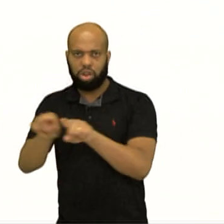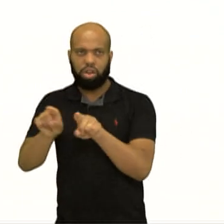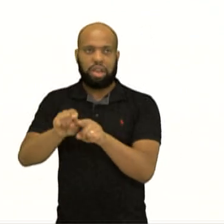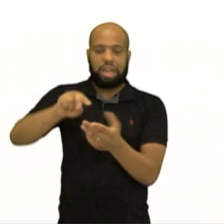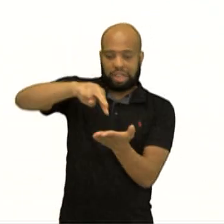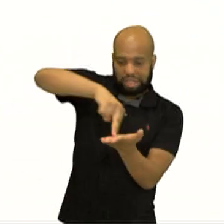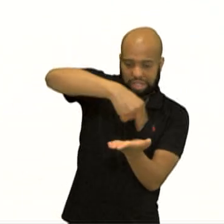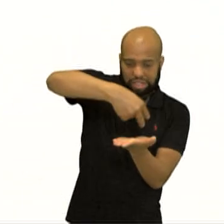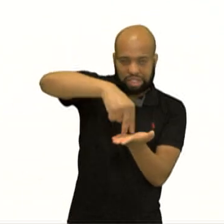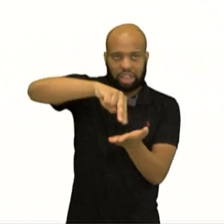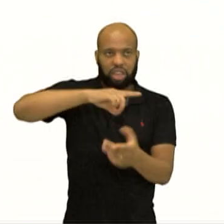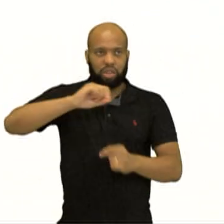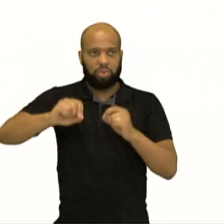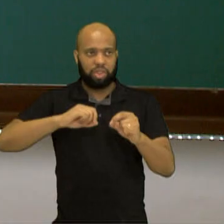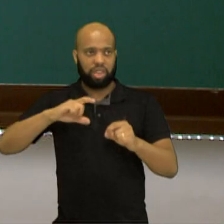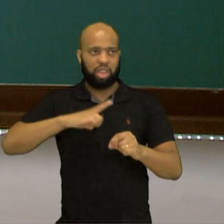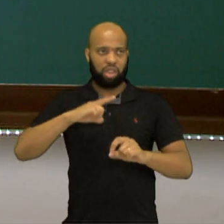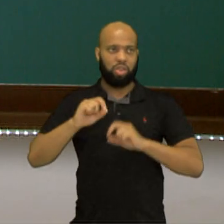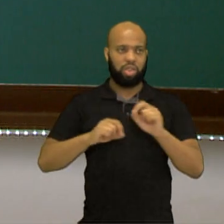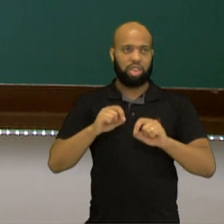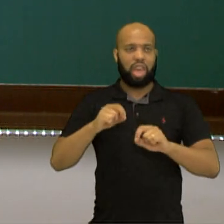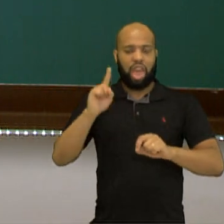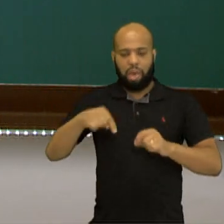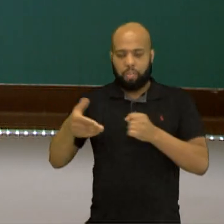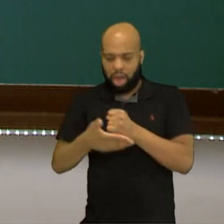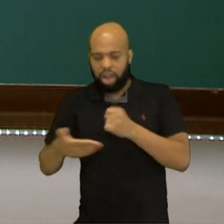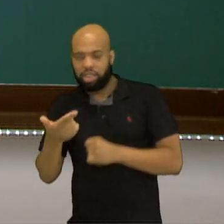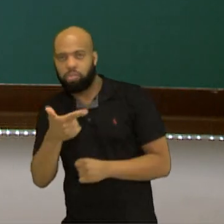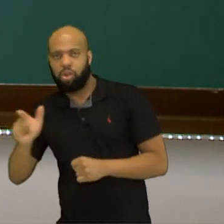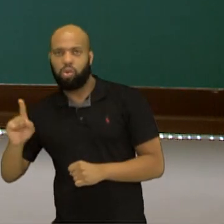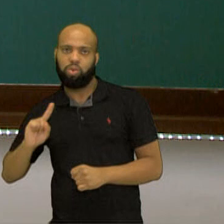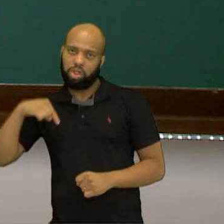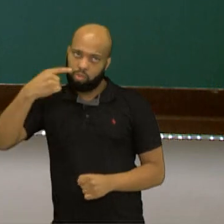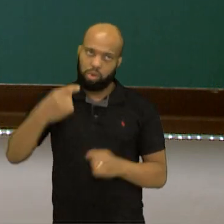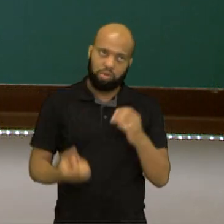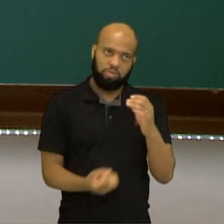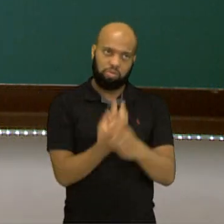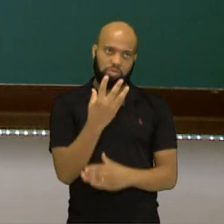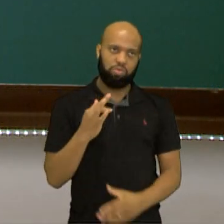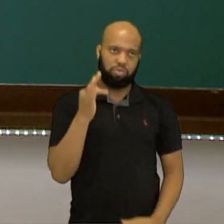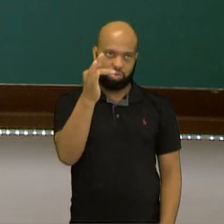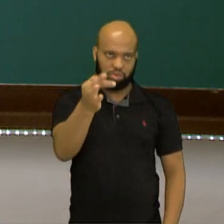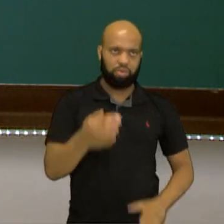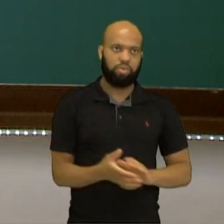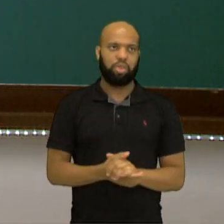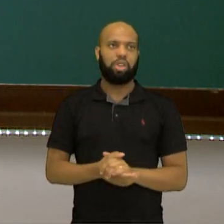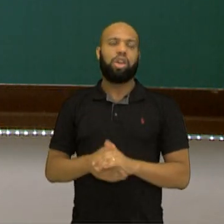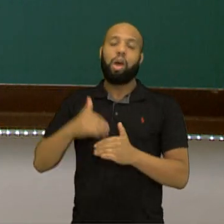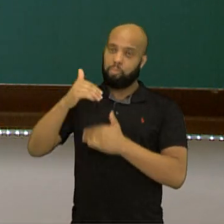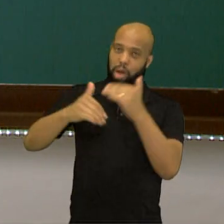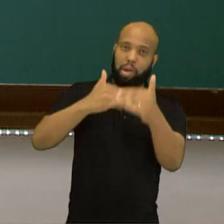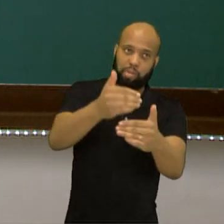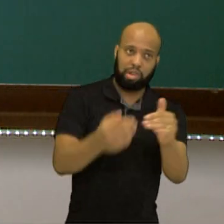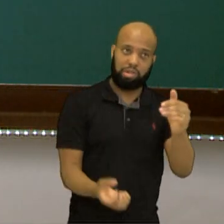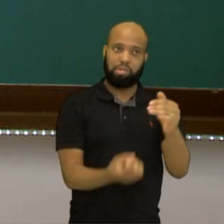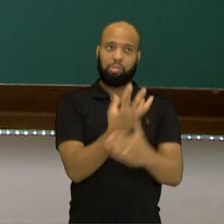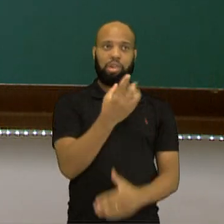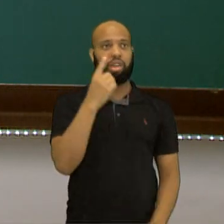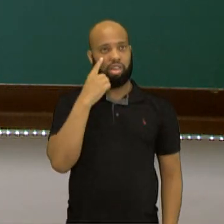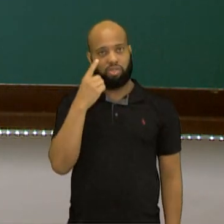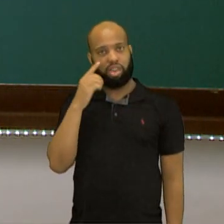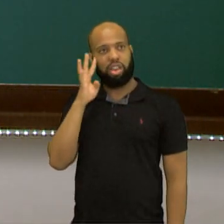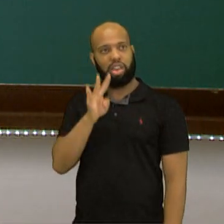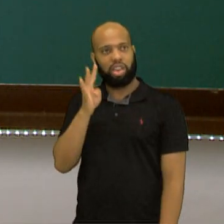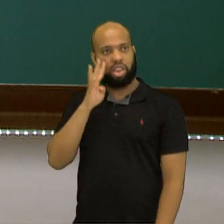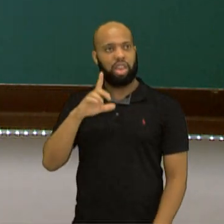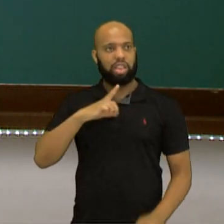base, né, uma prática corporal de aventura, base para outros que vieram depois. E a evolução, olha só que legal. Então aqui